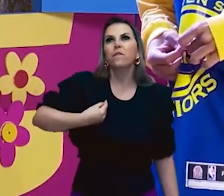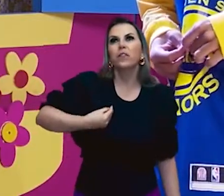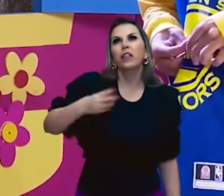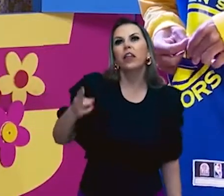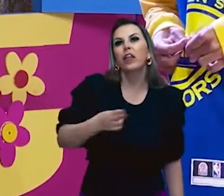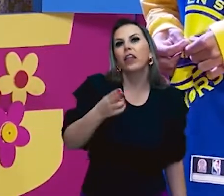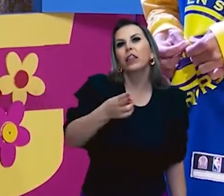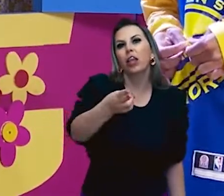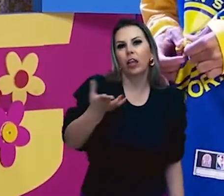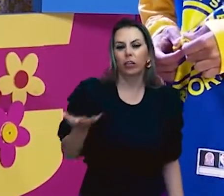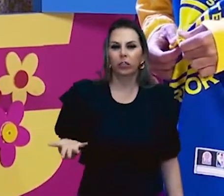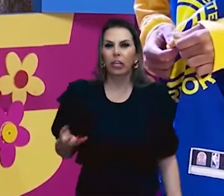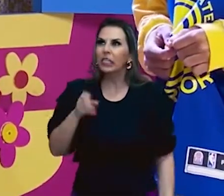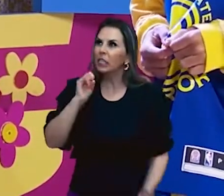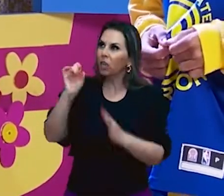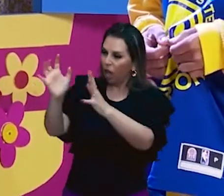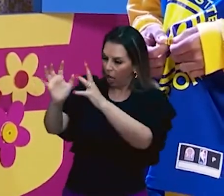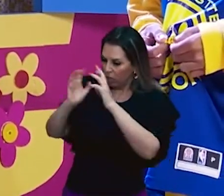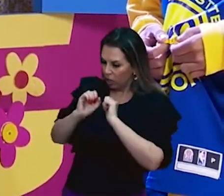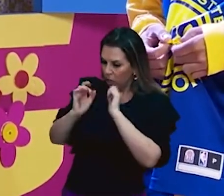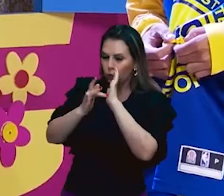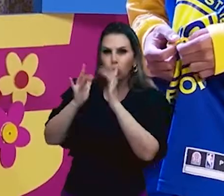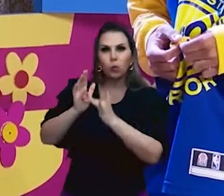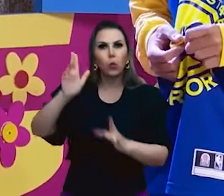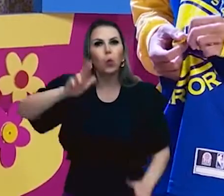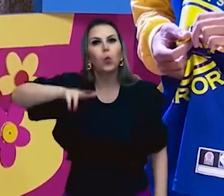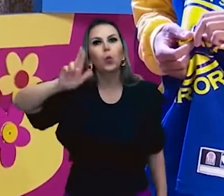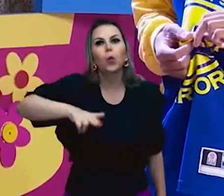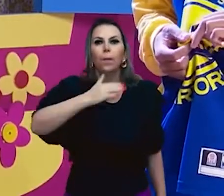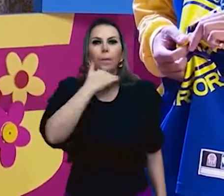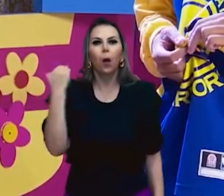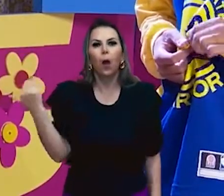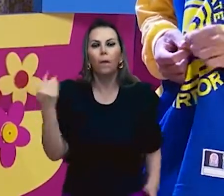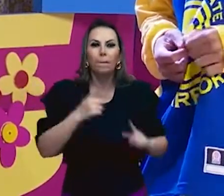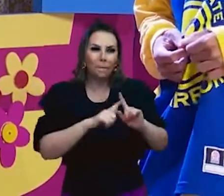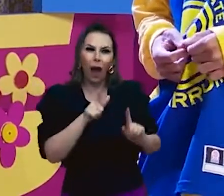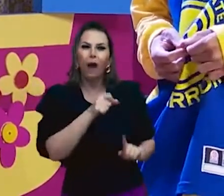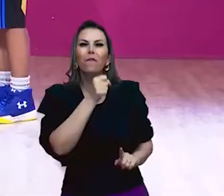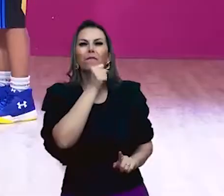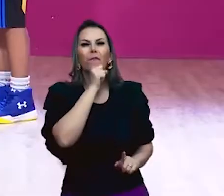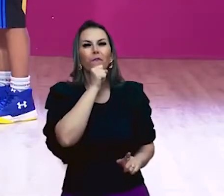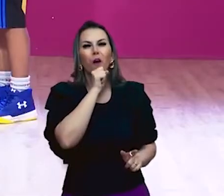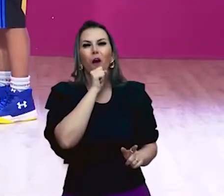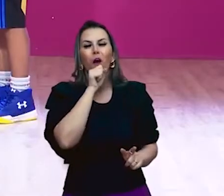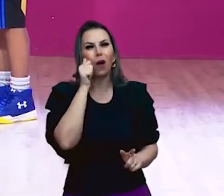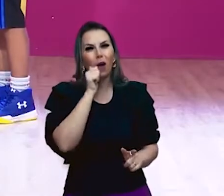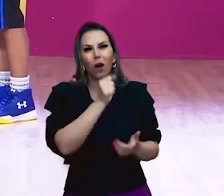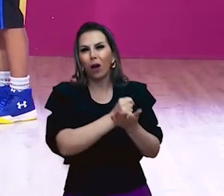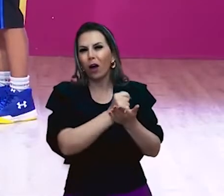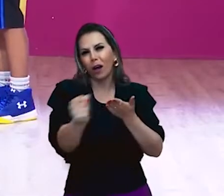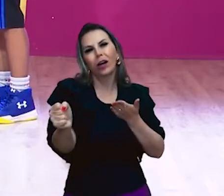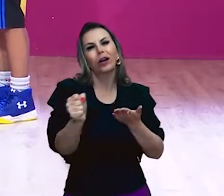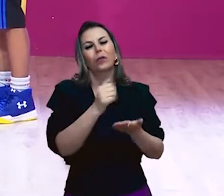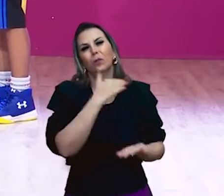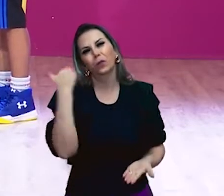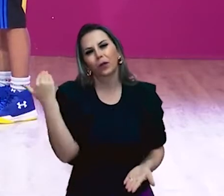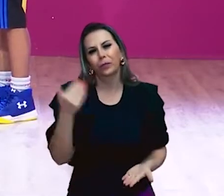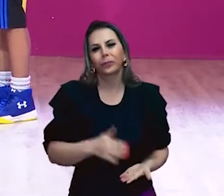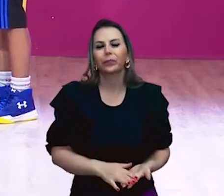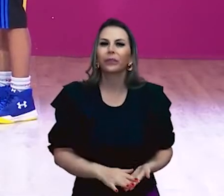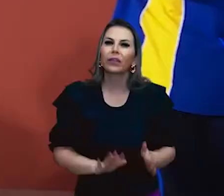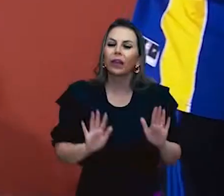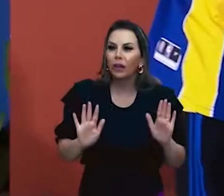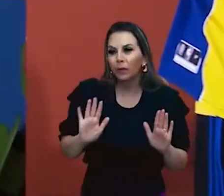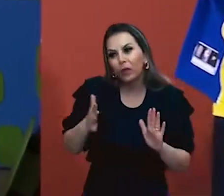gente teria vida eterna. E que quem tem Jesus não morre. E o que aconteceu? A minha avó morreu.